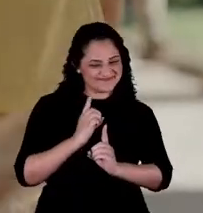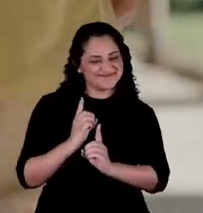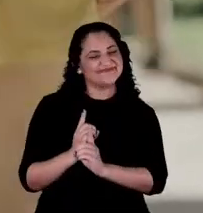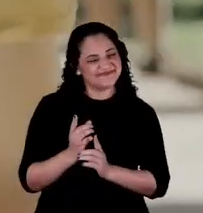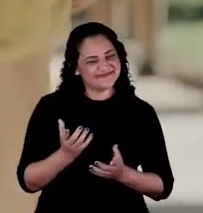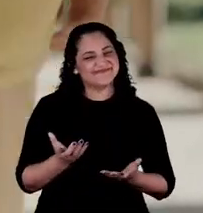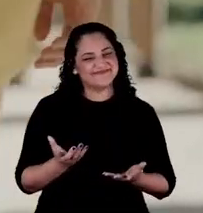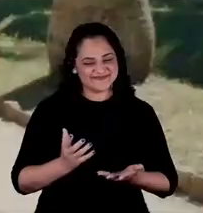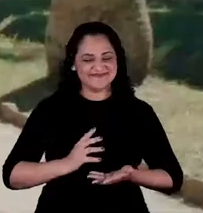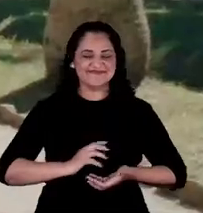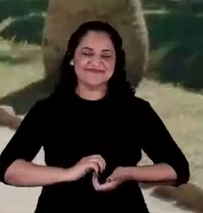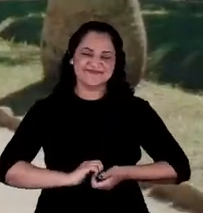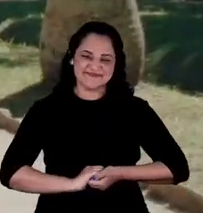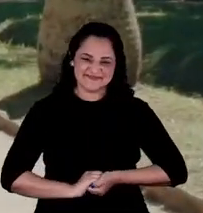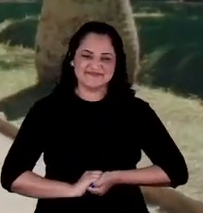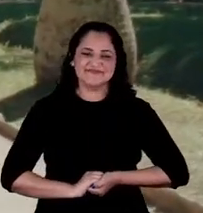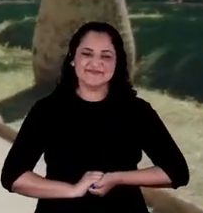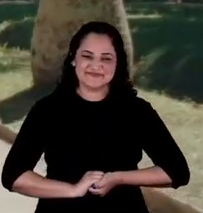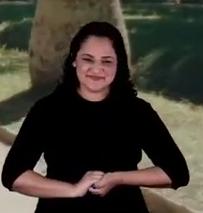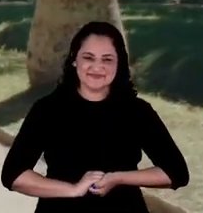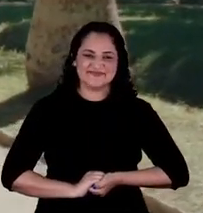e gera encontros